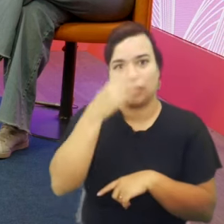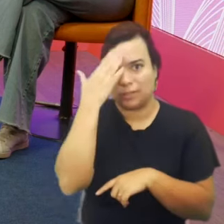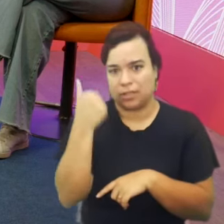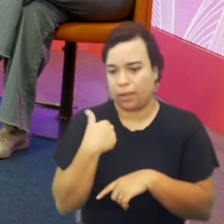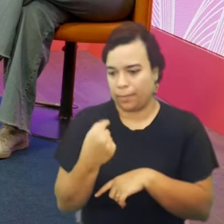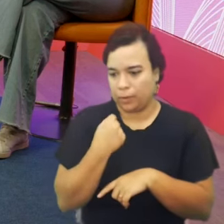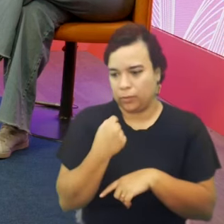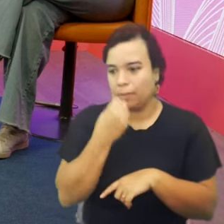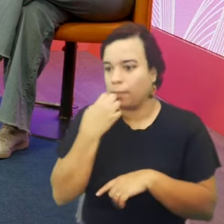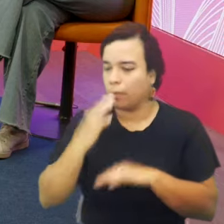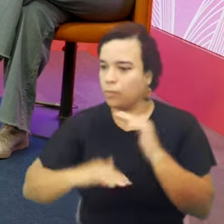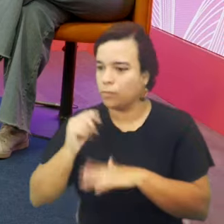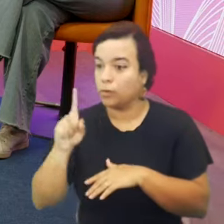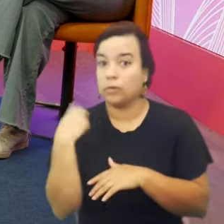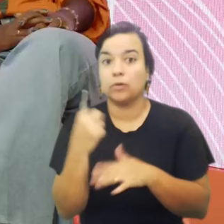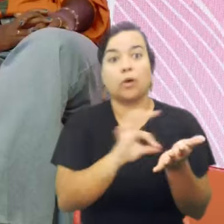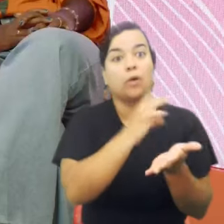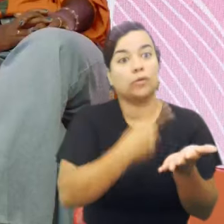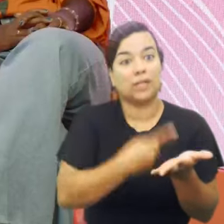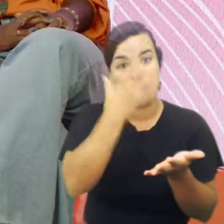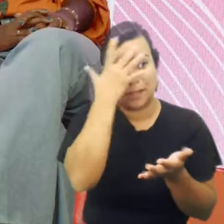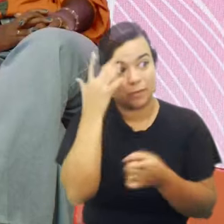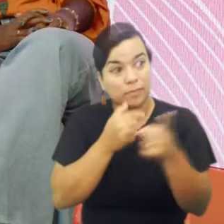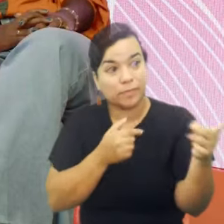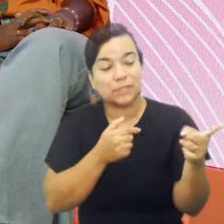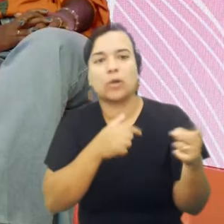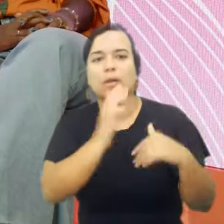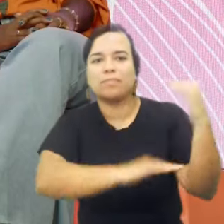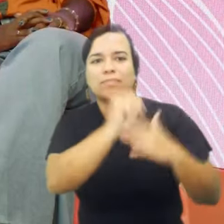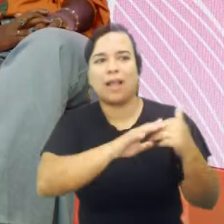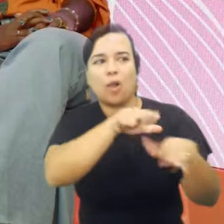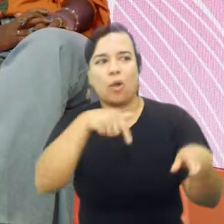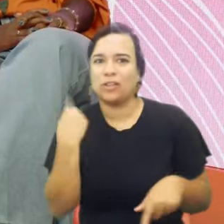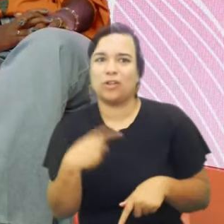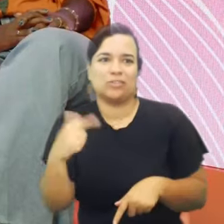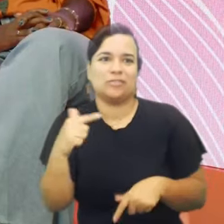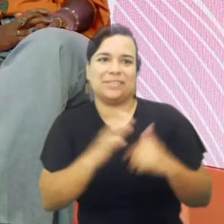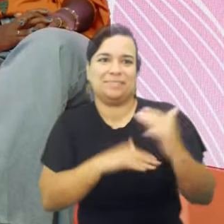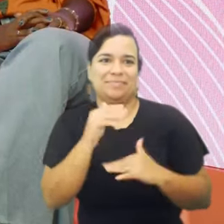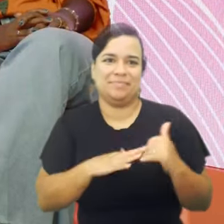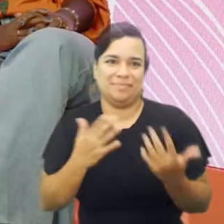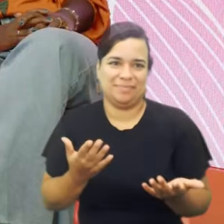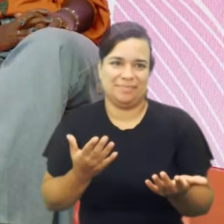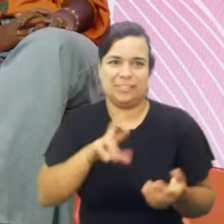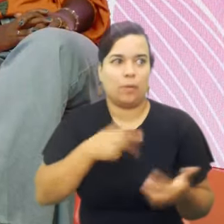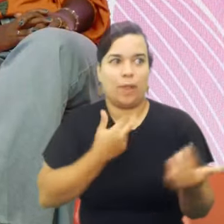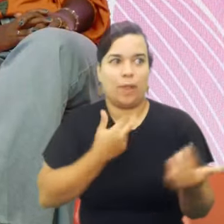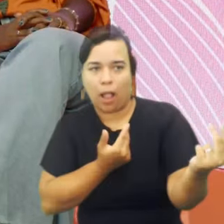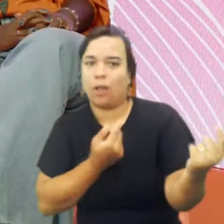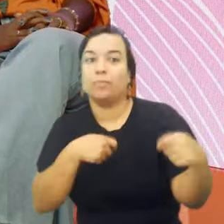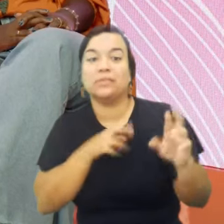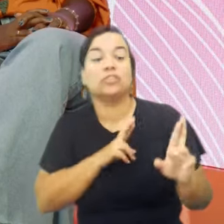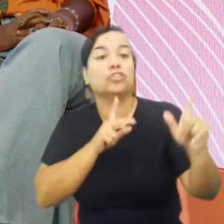que a gente é bom, a gente contrata pessoas que são boas naquilo que a gente não é. Ótimo. Isso é maravilhoso. Não procure outra de você. Procure outras